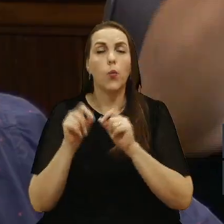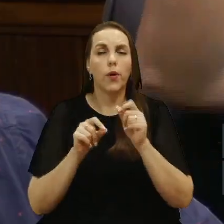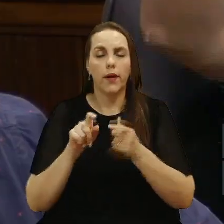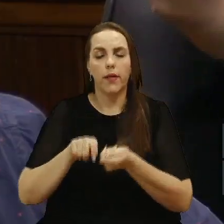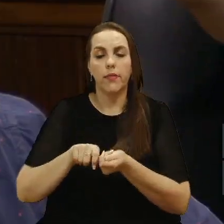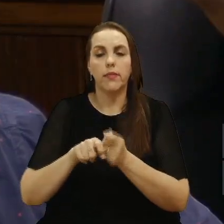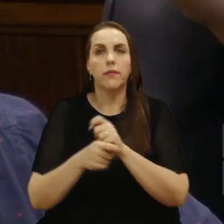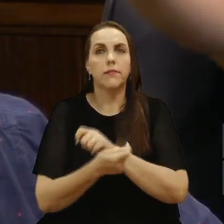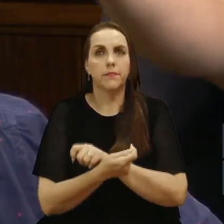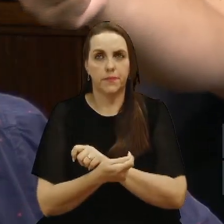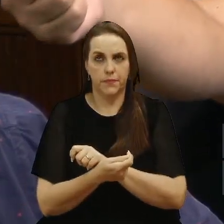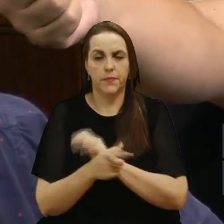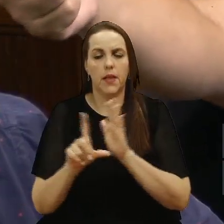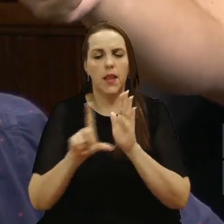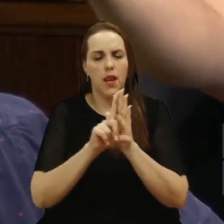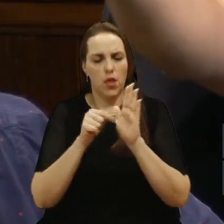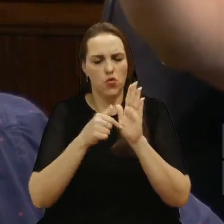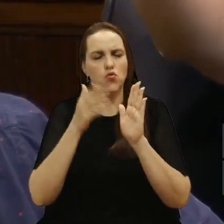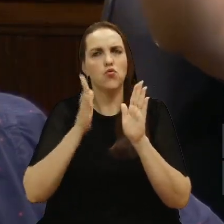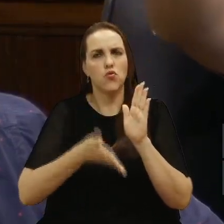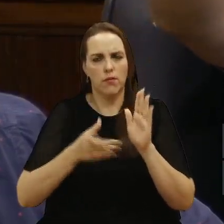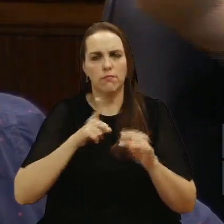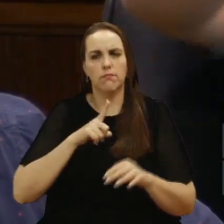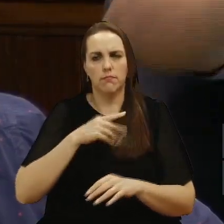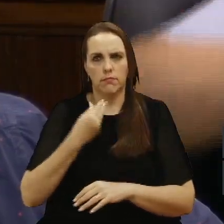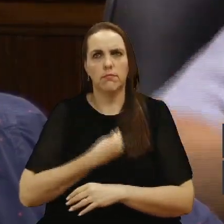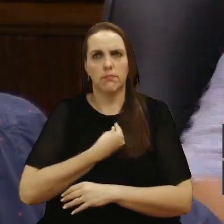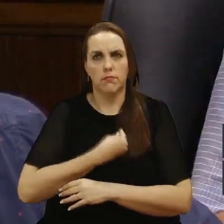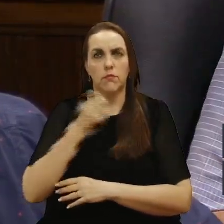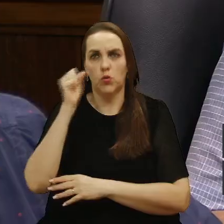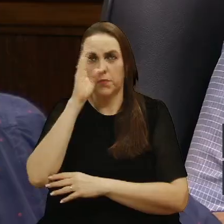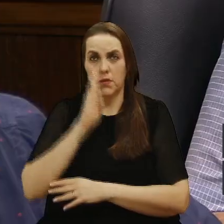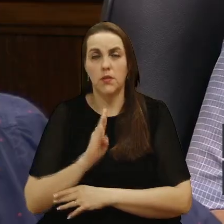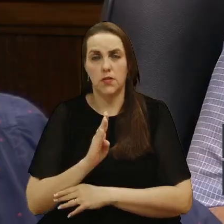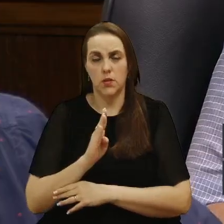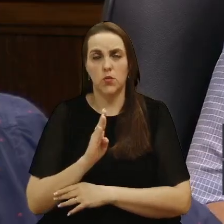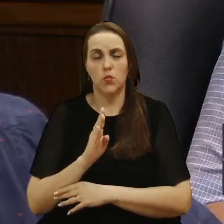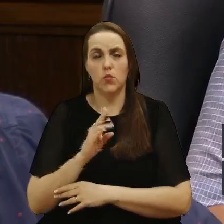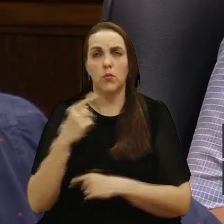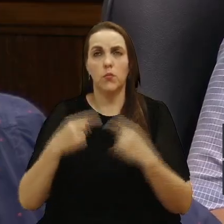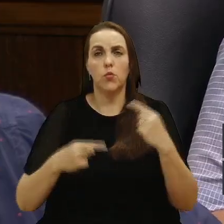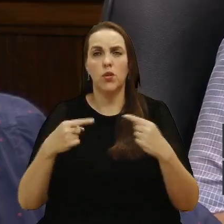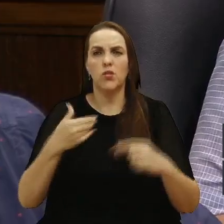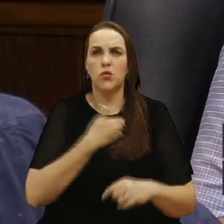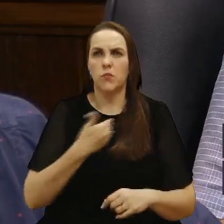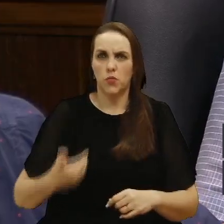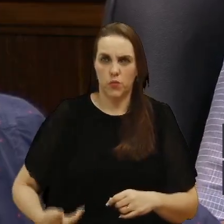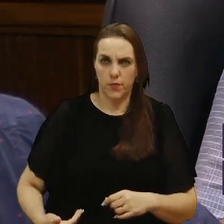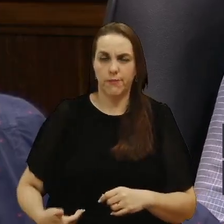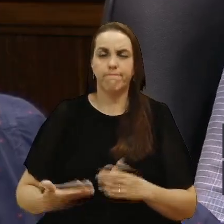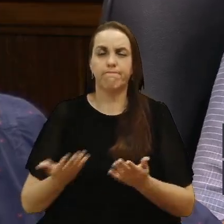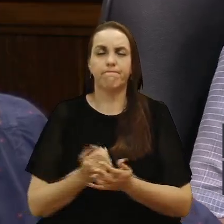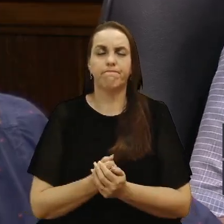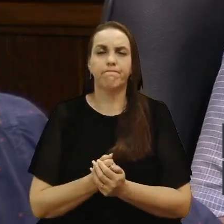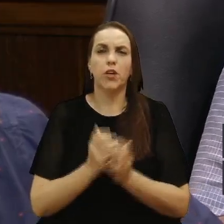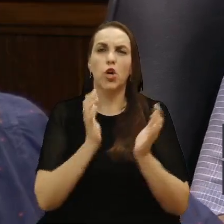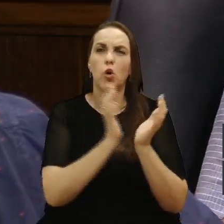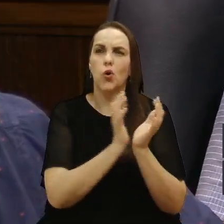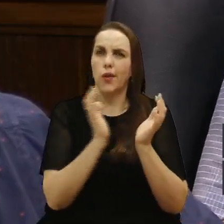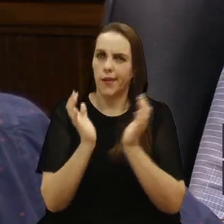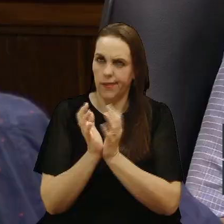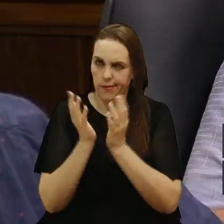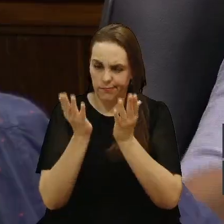adequação a uma legislação já vigente no Brasil de uma política pública. E, colegas vereadores e vereadoras de